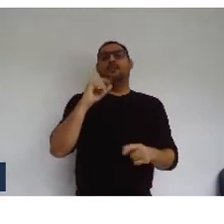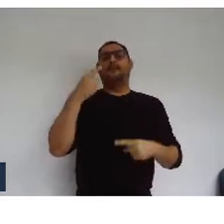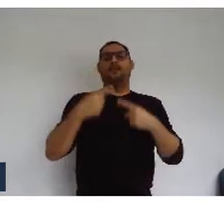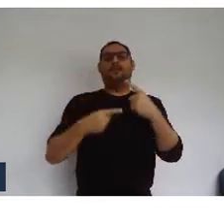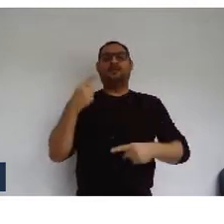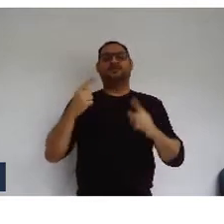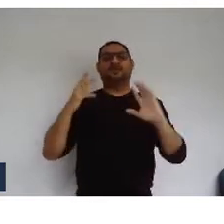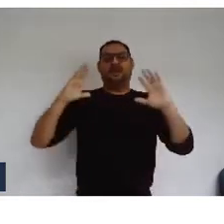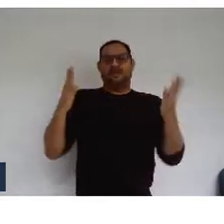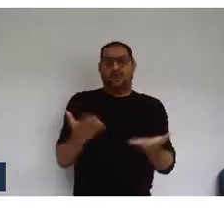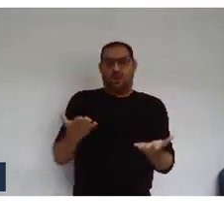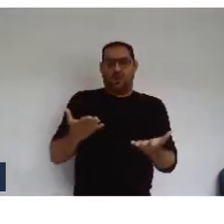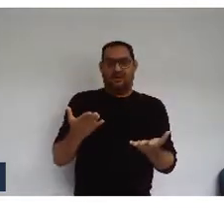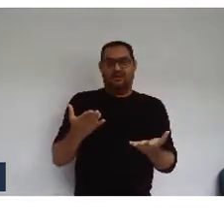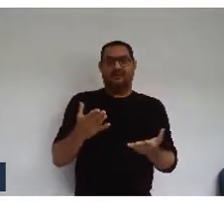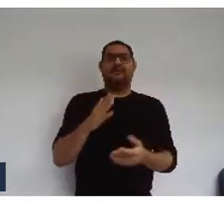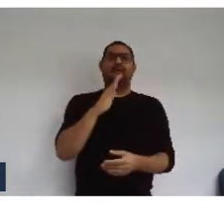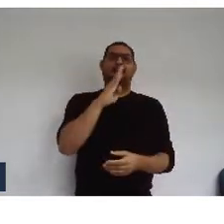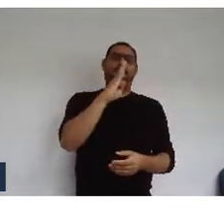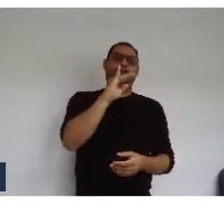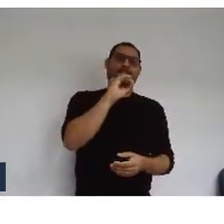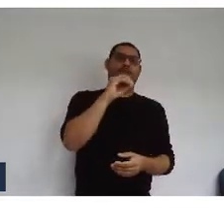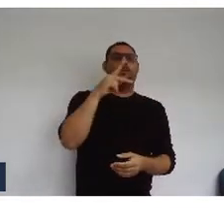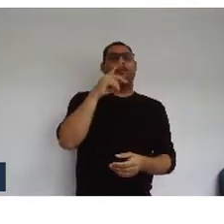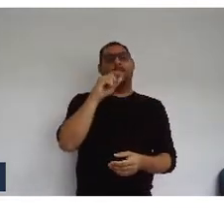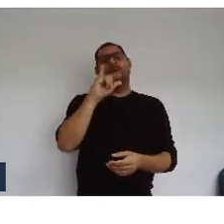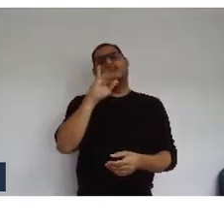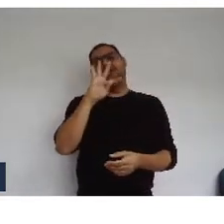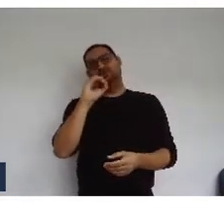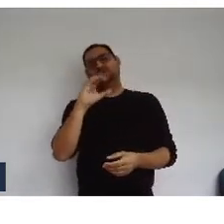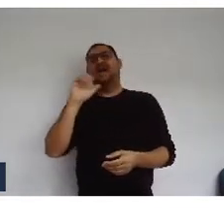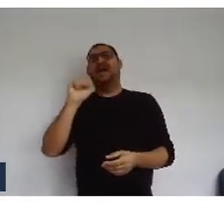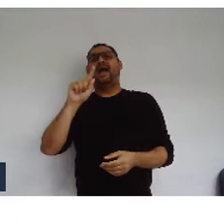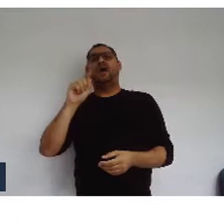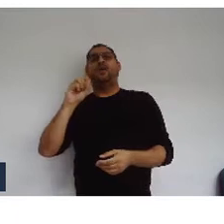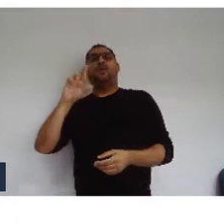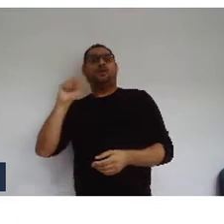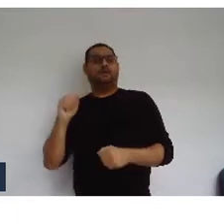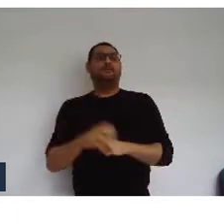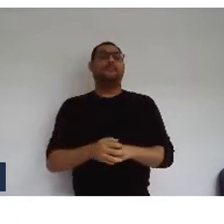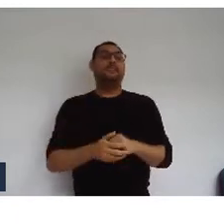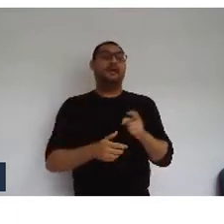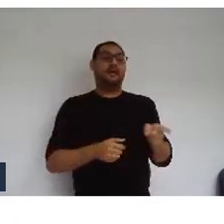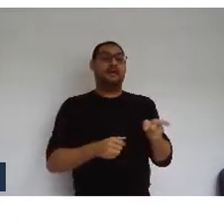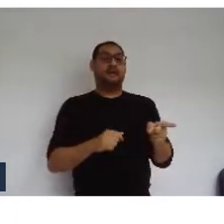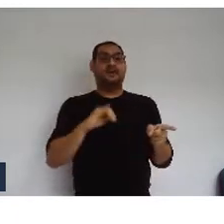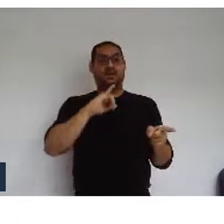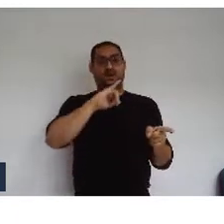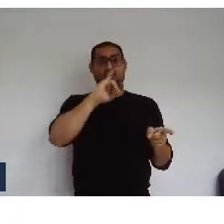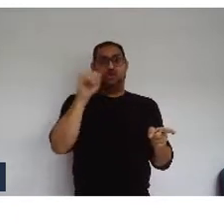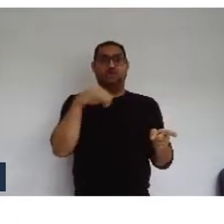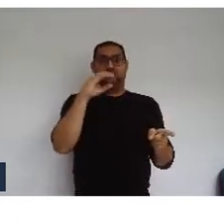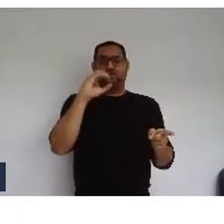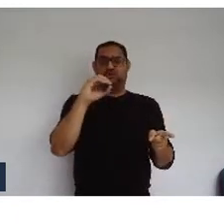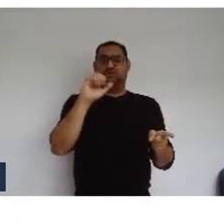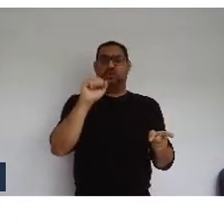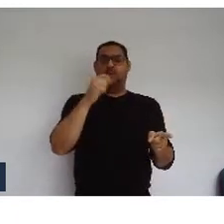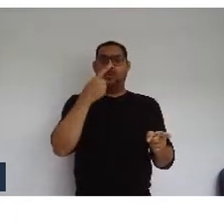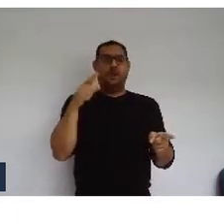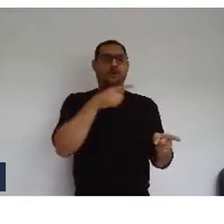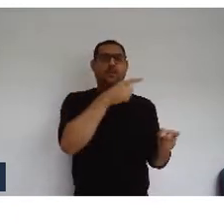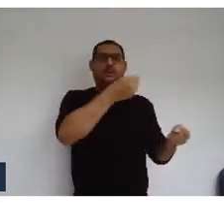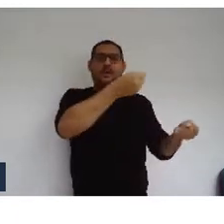tempos, da biopolítica do agora. O João vai narrar, então, eu vou mostrar isso para vocês, como é que